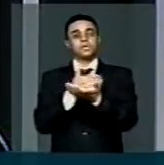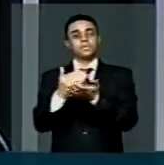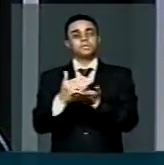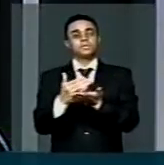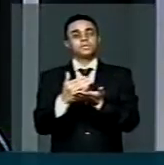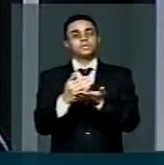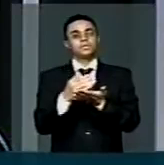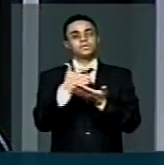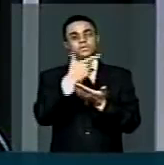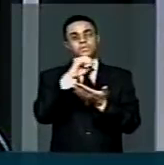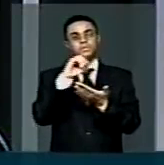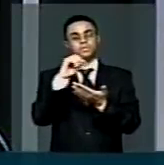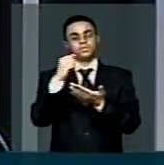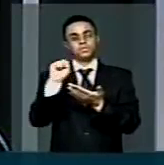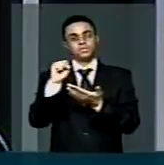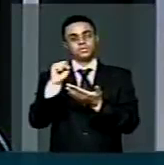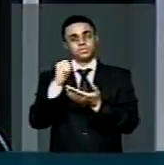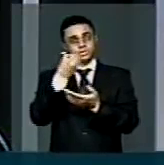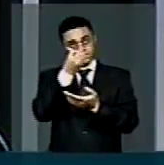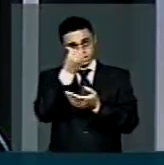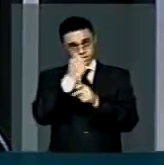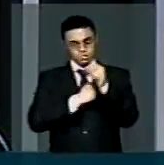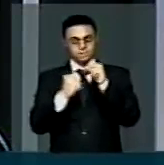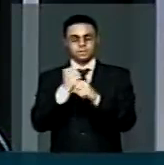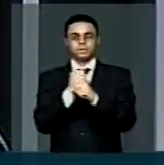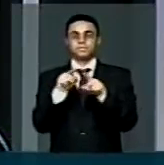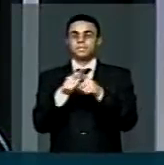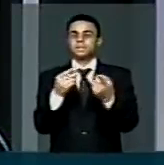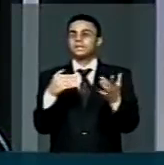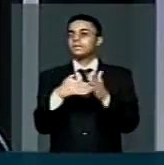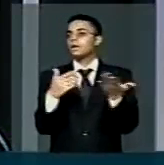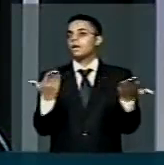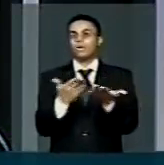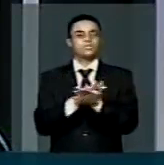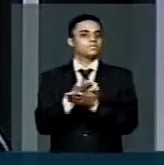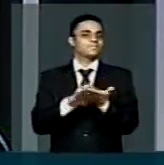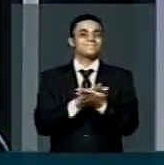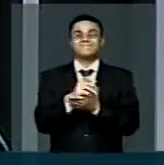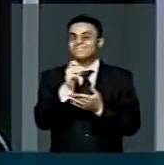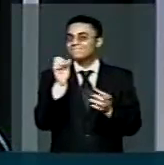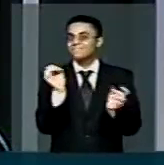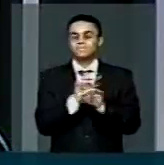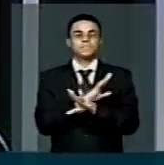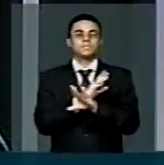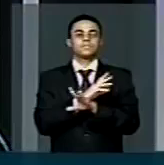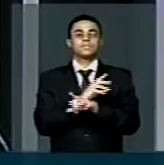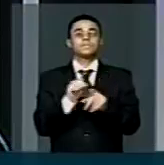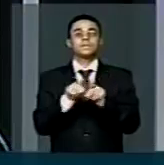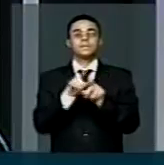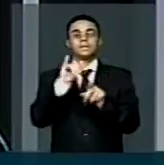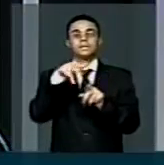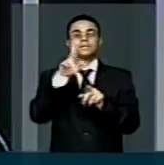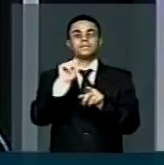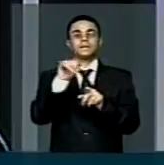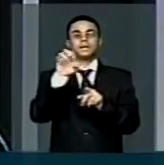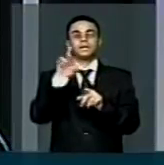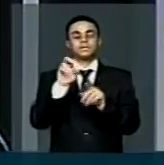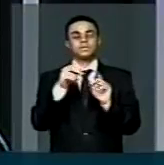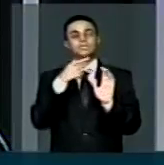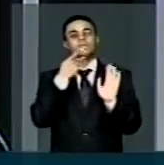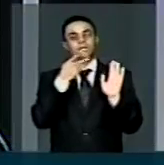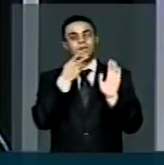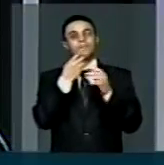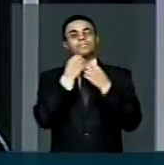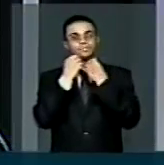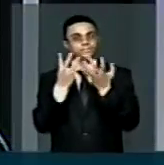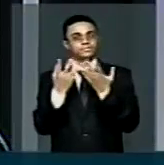seja, há 6 anos, e ainda não foi concluída. A Infraero admitiu recentemente que ela não será concluída até o Mundial. Como todos